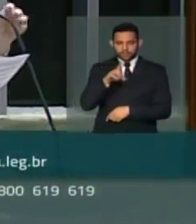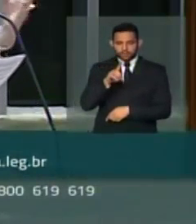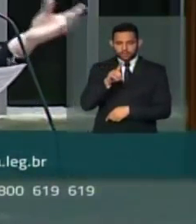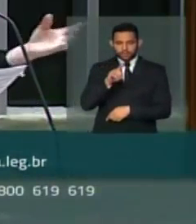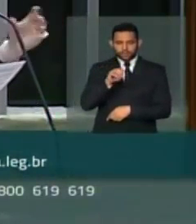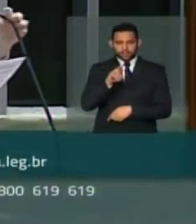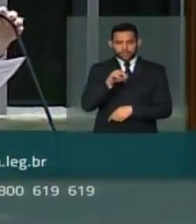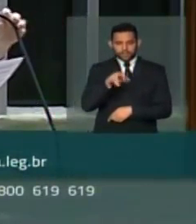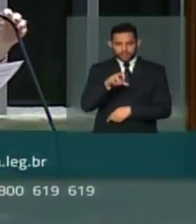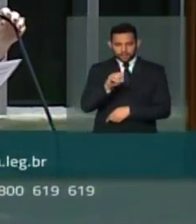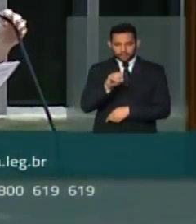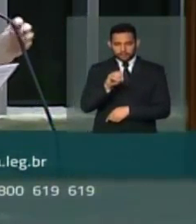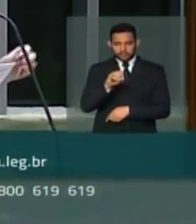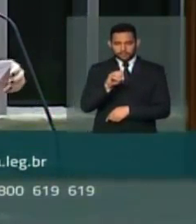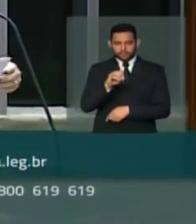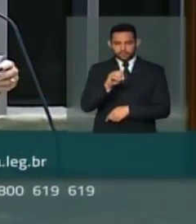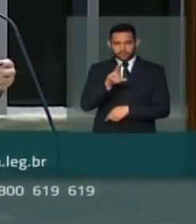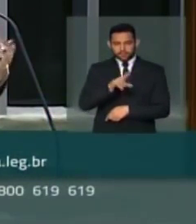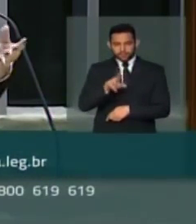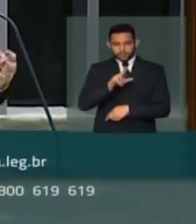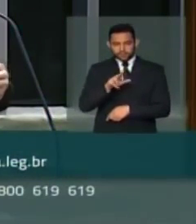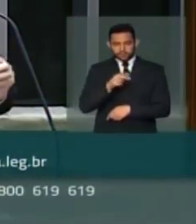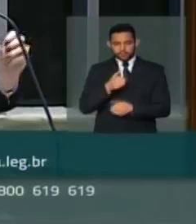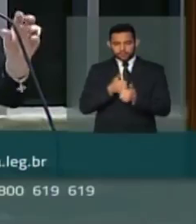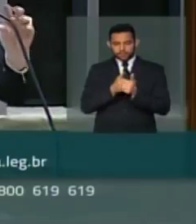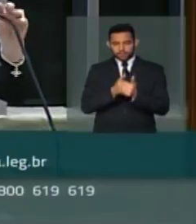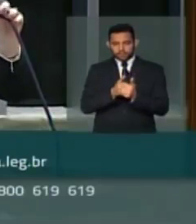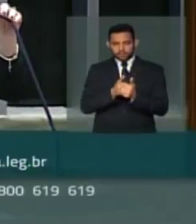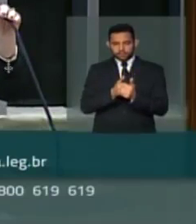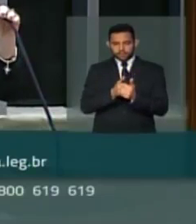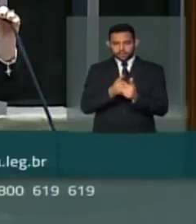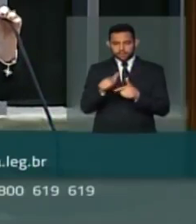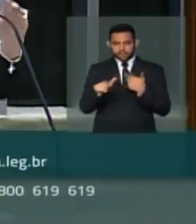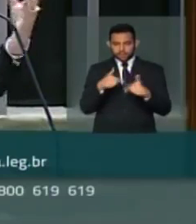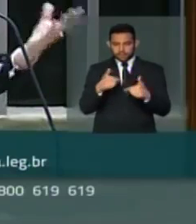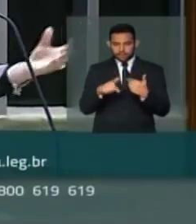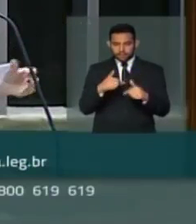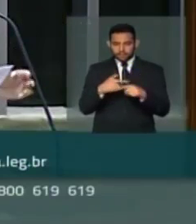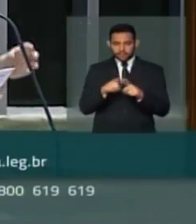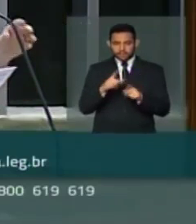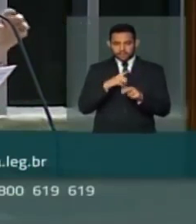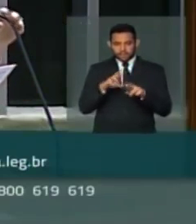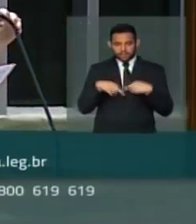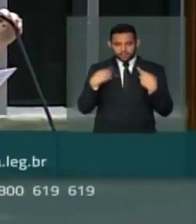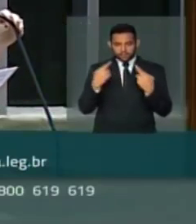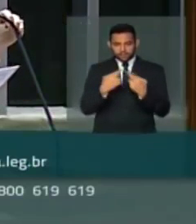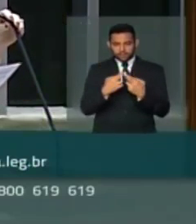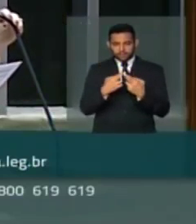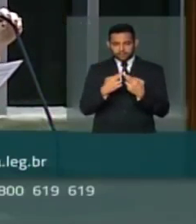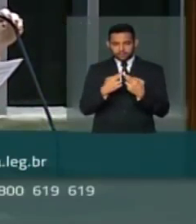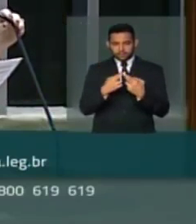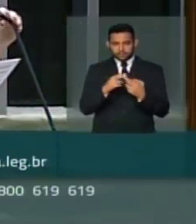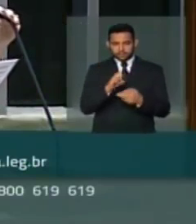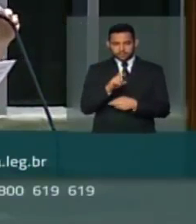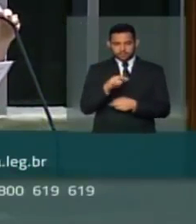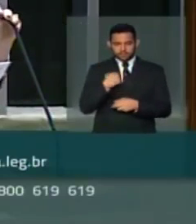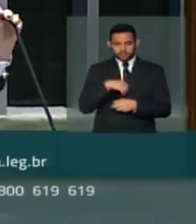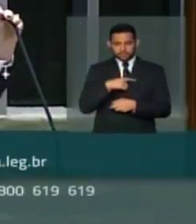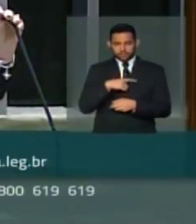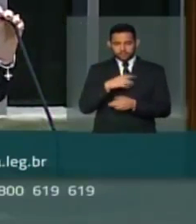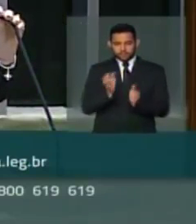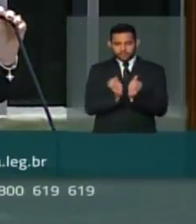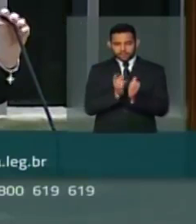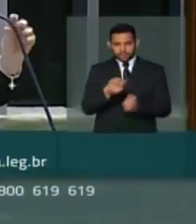Dorinha fez uso do grande expediente, eu ia acompanhá-la durante o grande expediente, mas tinha reunião da executiva do meu partido aqui